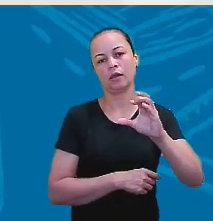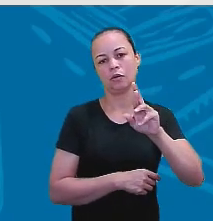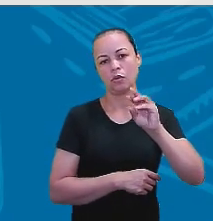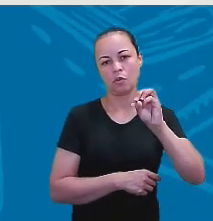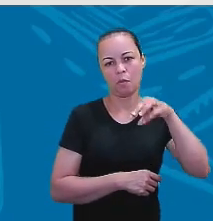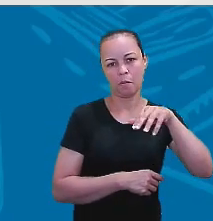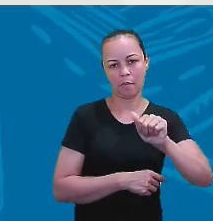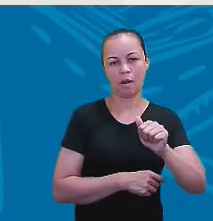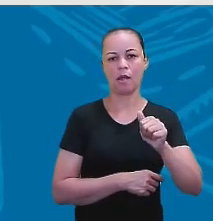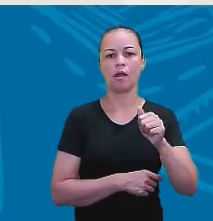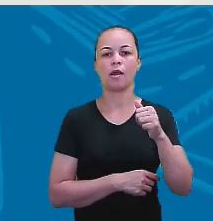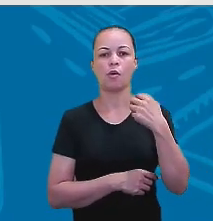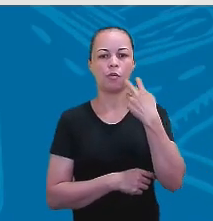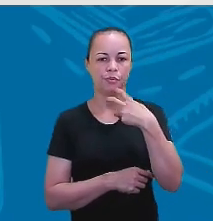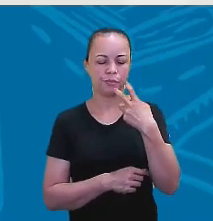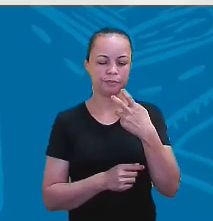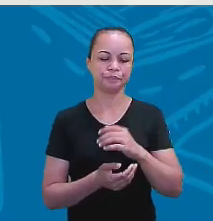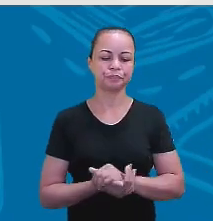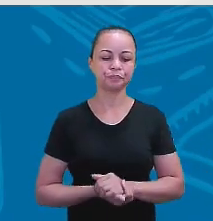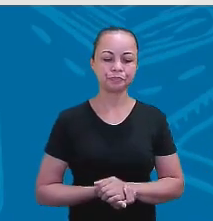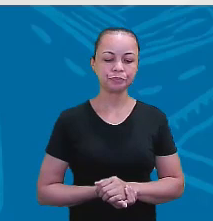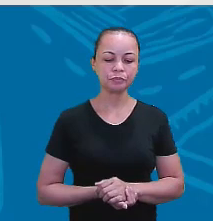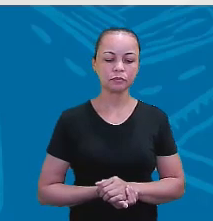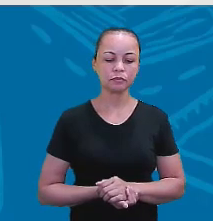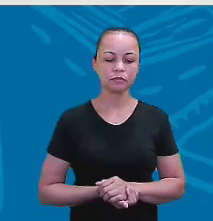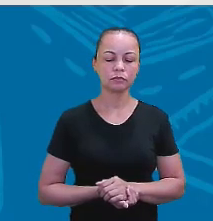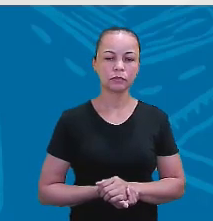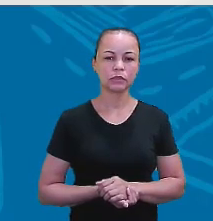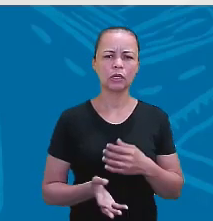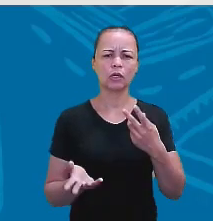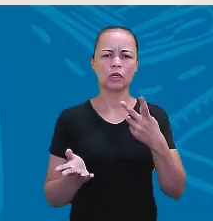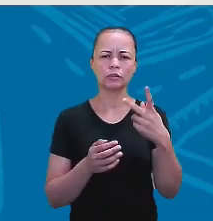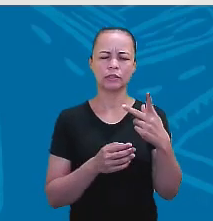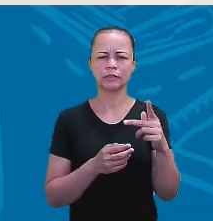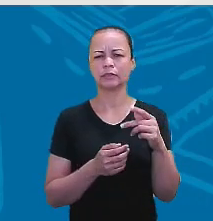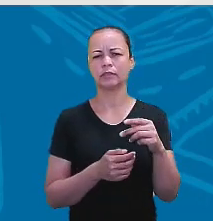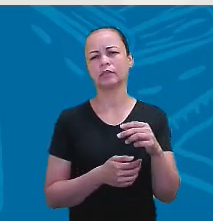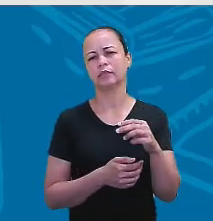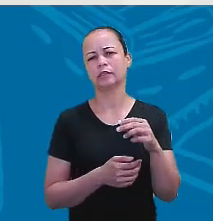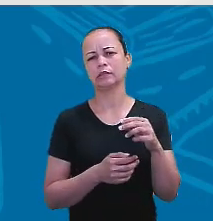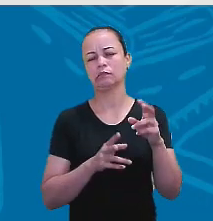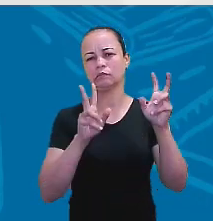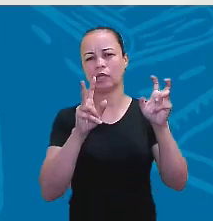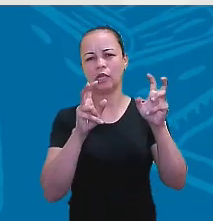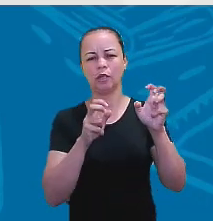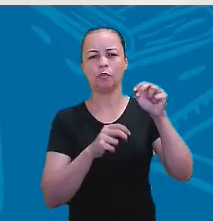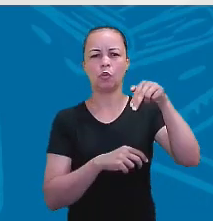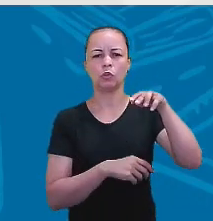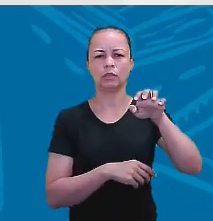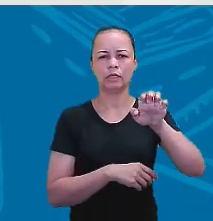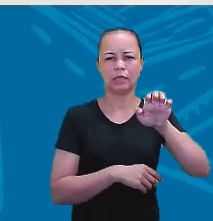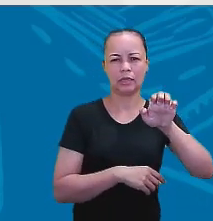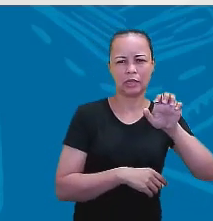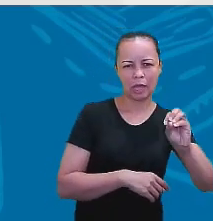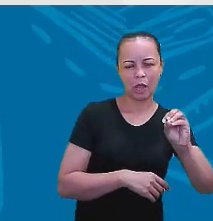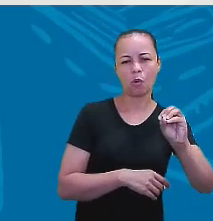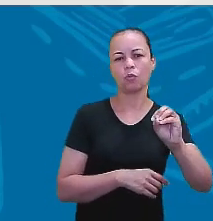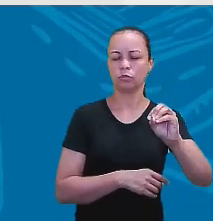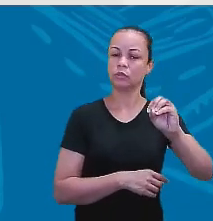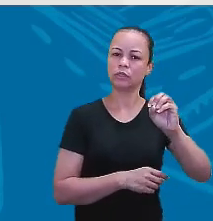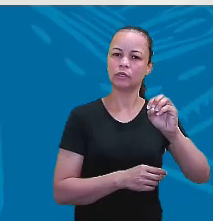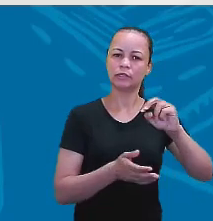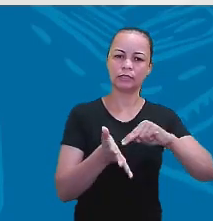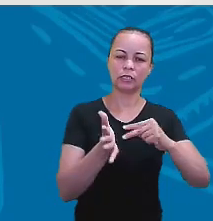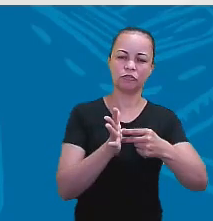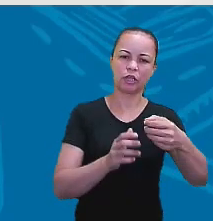células neoplasia. Ou o que seria esse termo neoplasia? O termo neo do grego quer dizer um novo, que